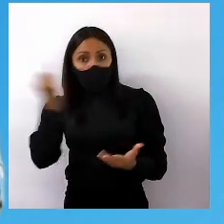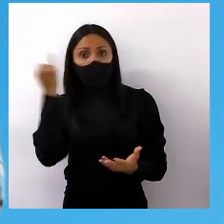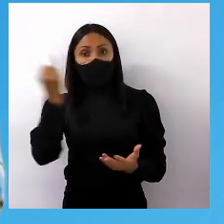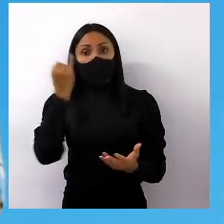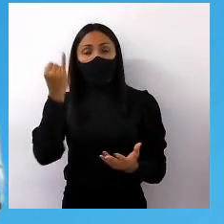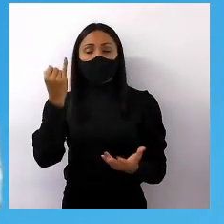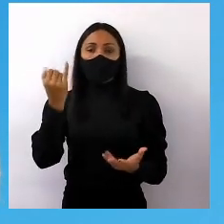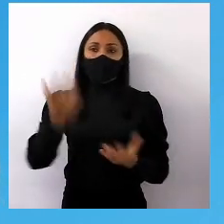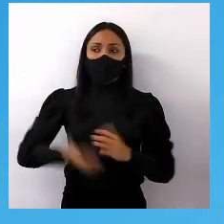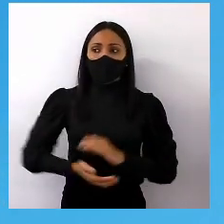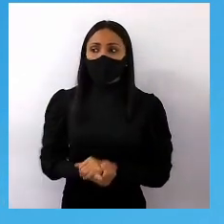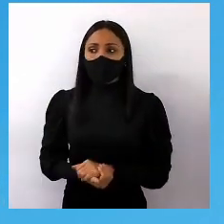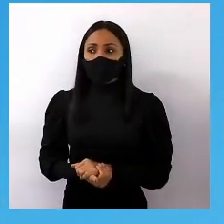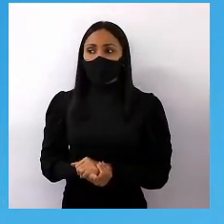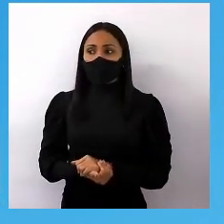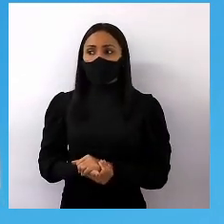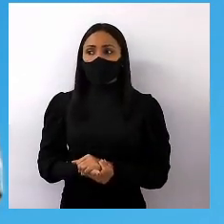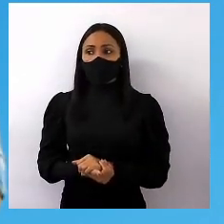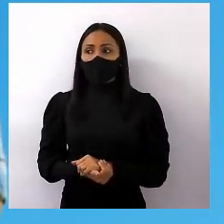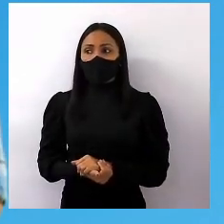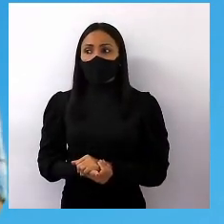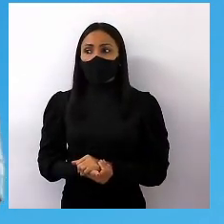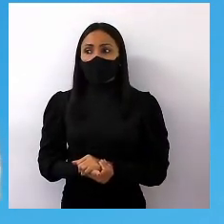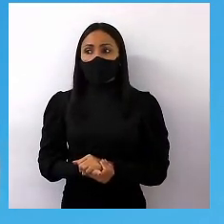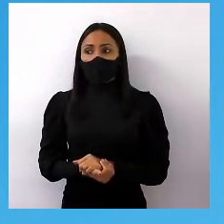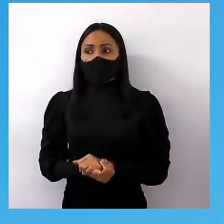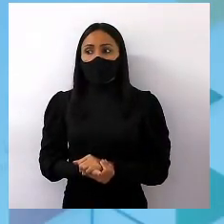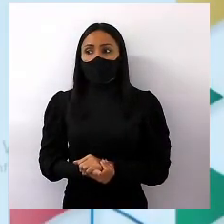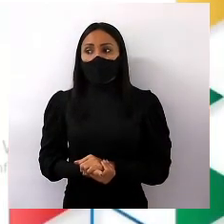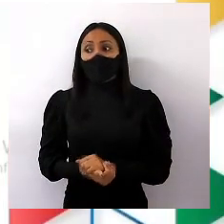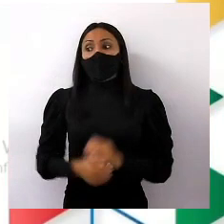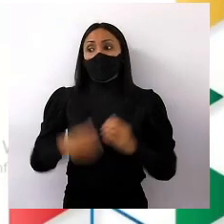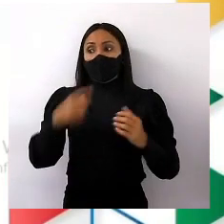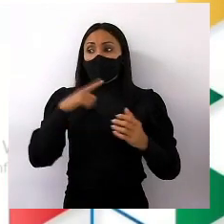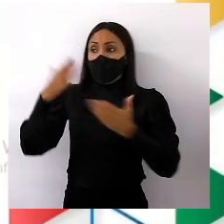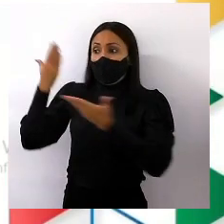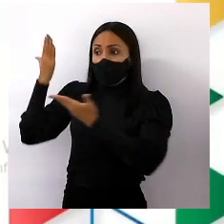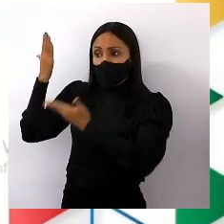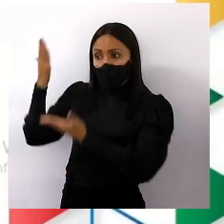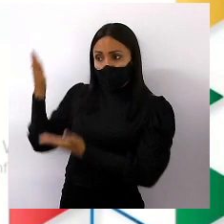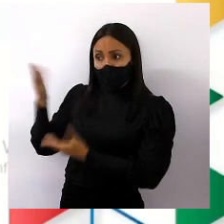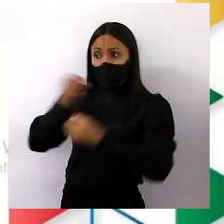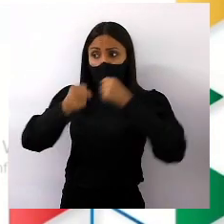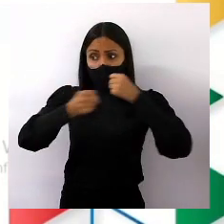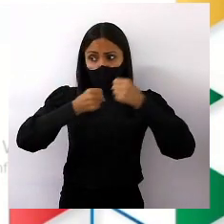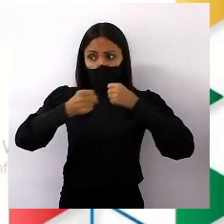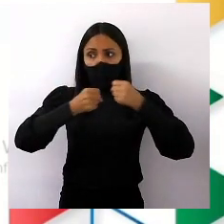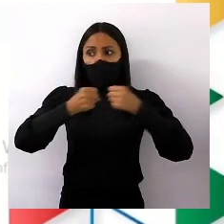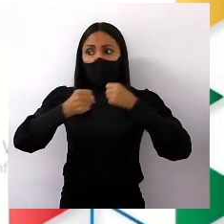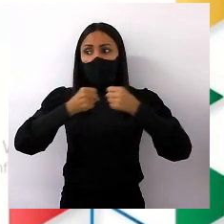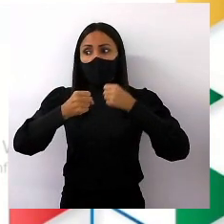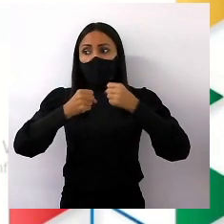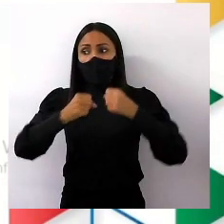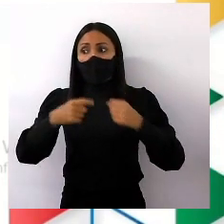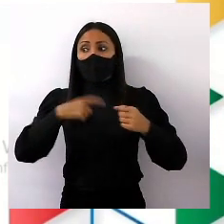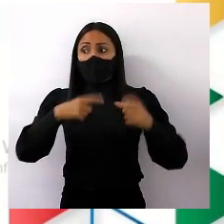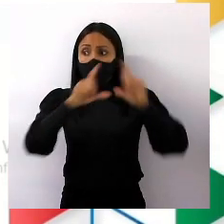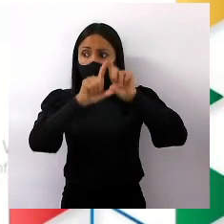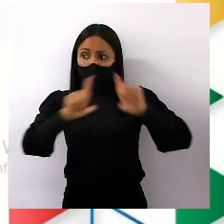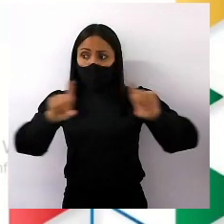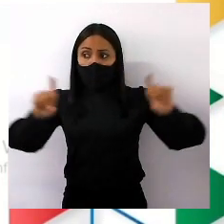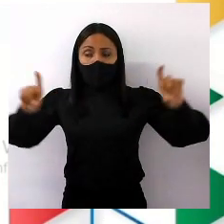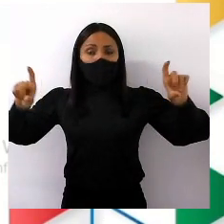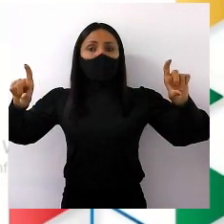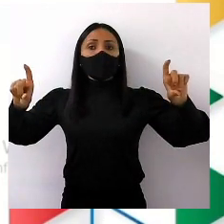Com certeza. Na tela nós temos, né? Na tela aí, uma das entrevistas que André deu, e aí teve essa frase, que eu acho que é